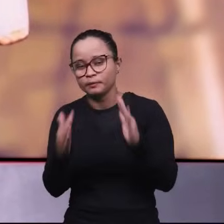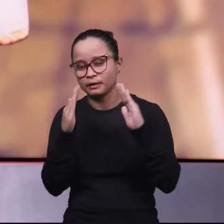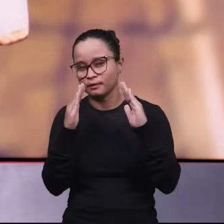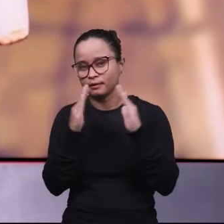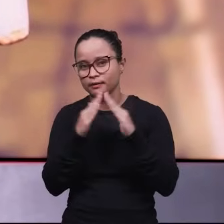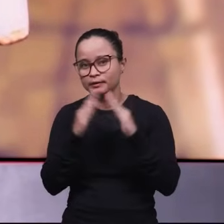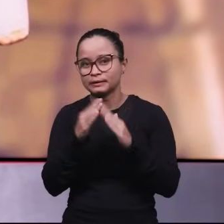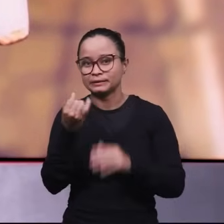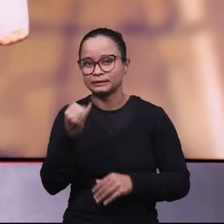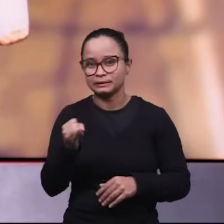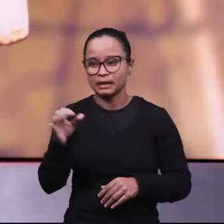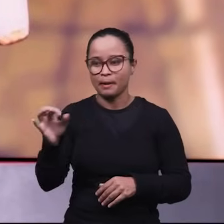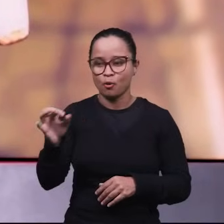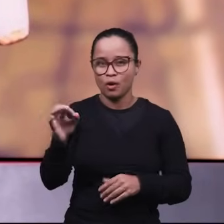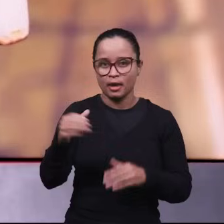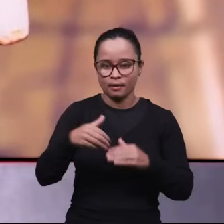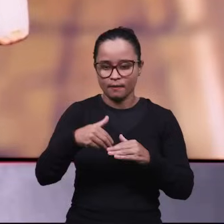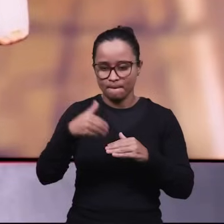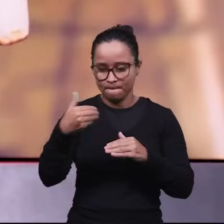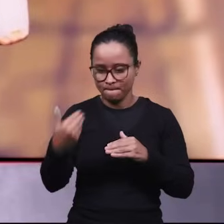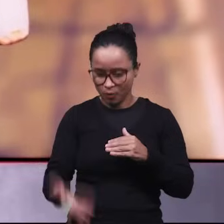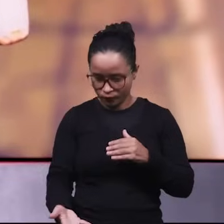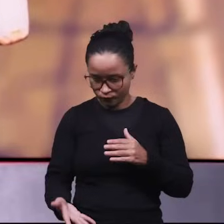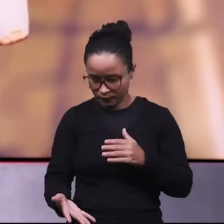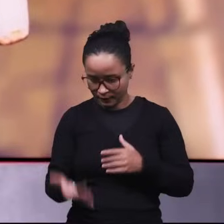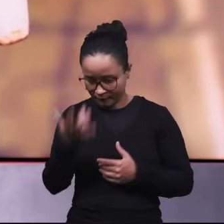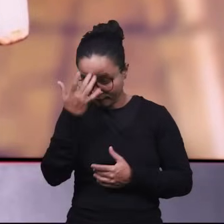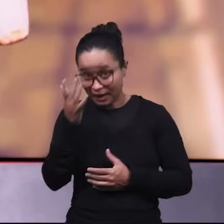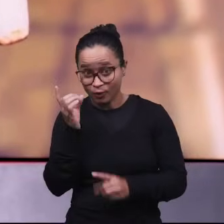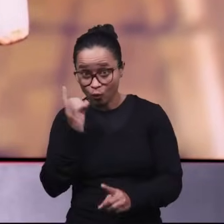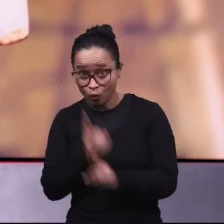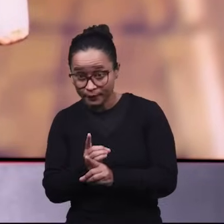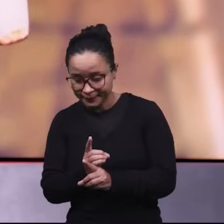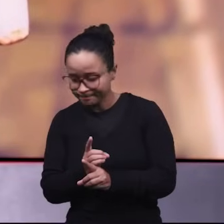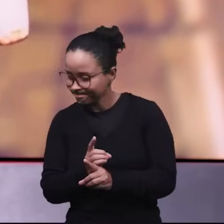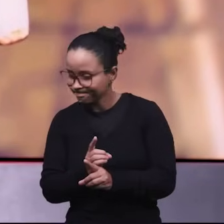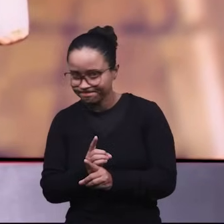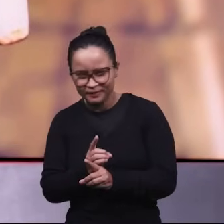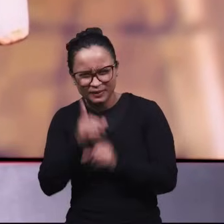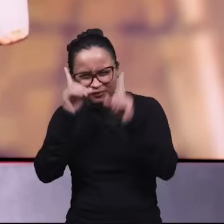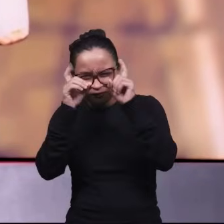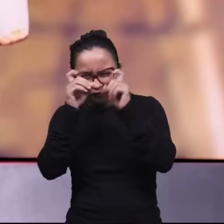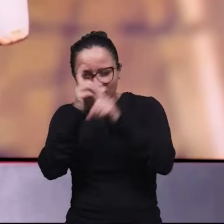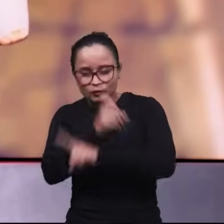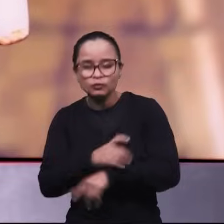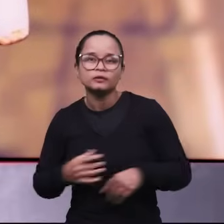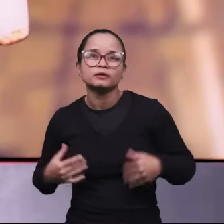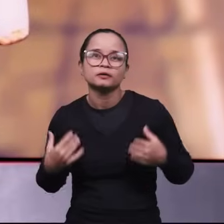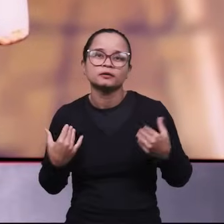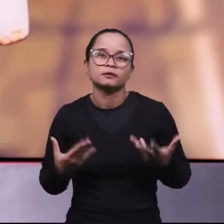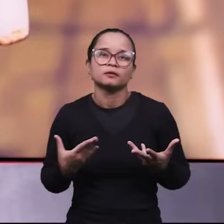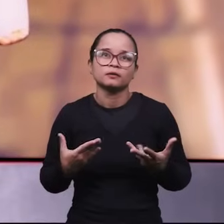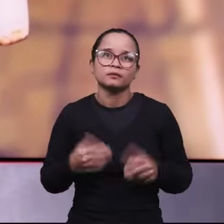Se uma moeda caísse no chão, não era fácil de encontrá-la. Por esta razão, a mulher na